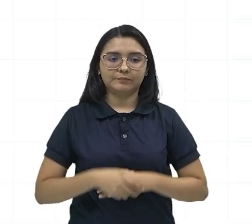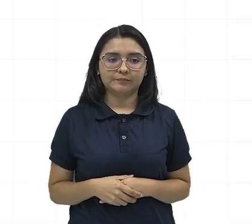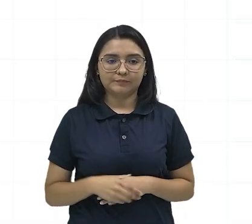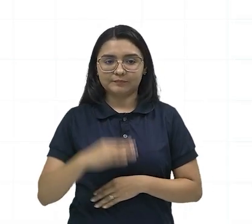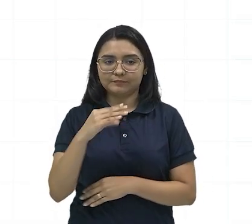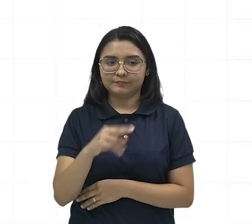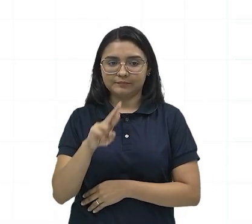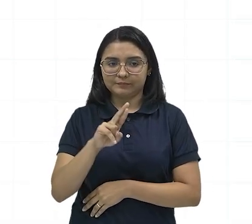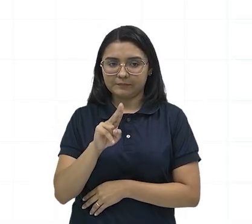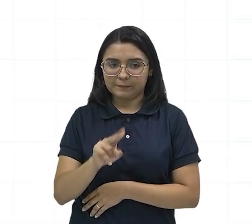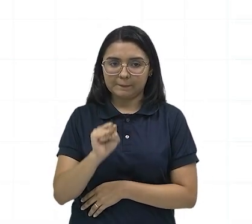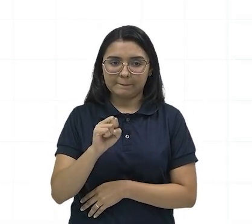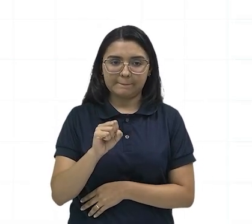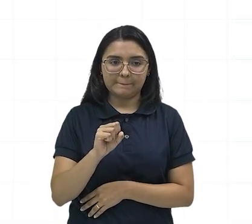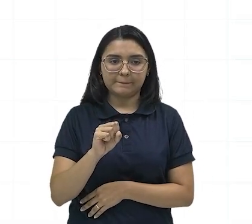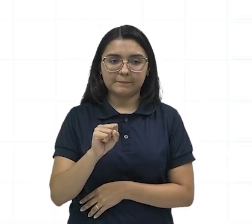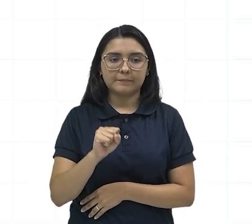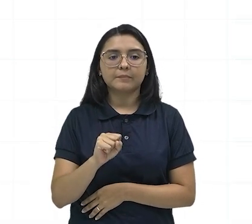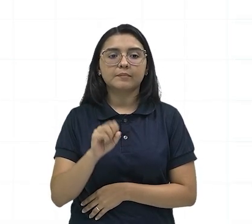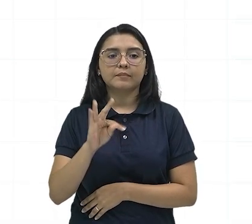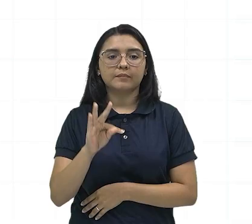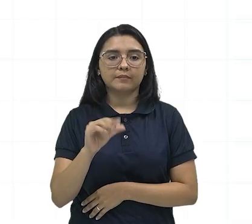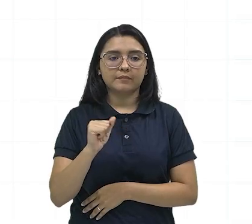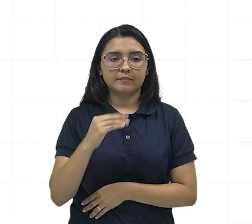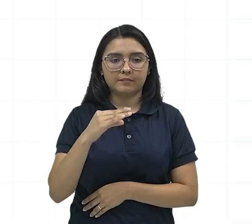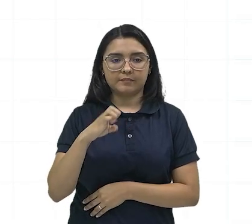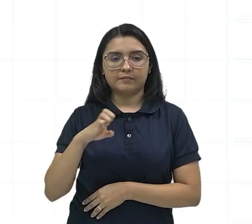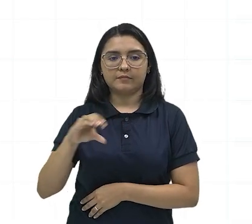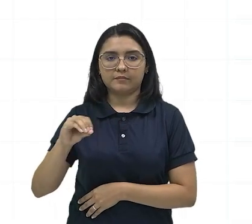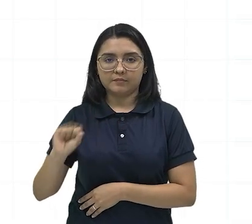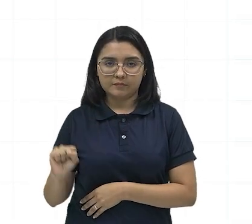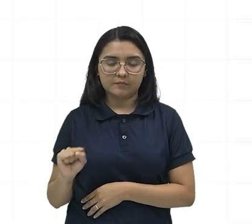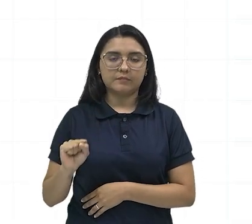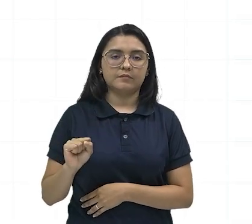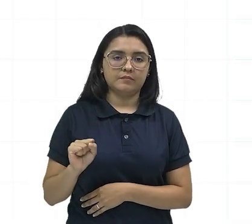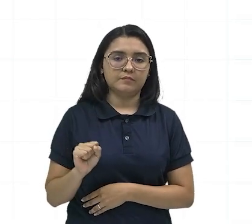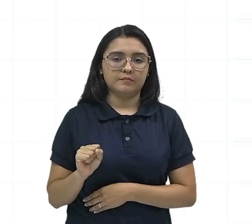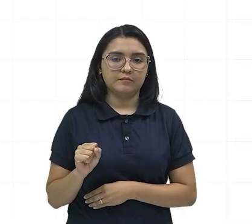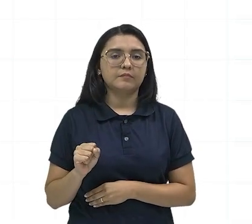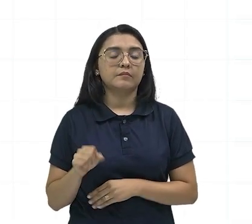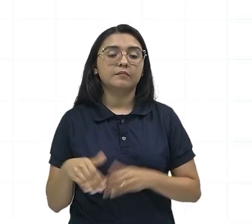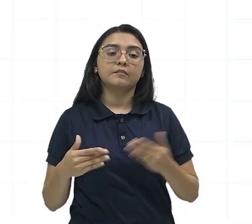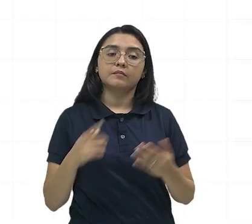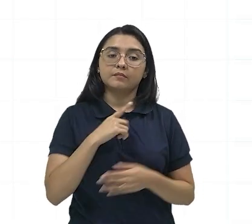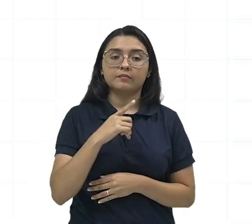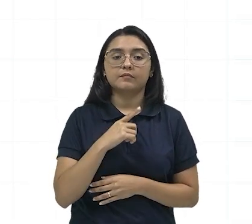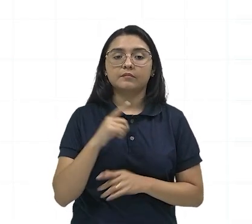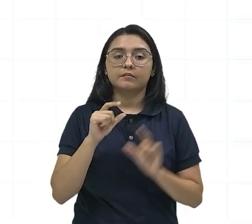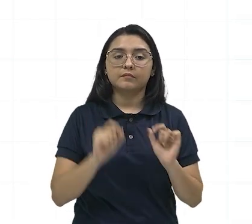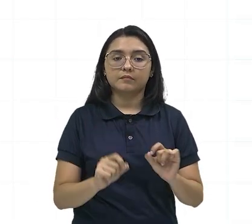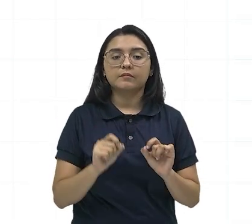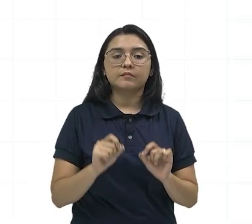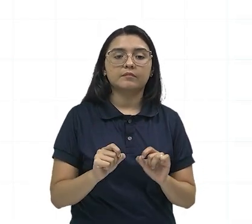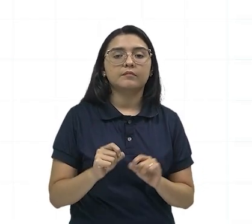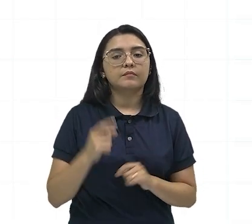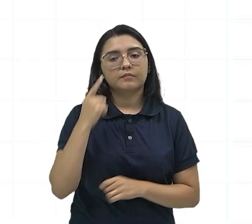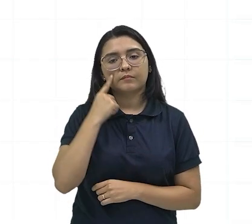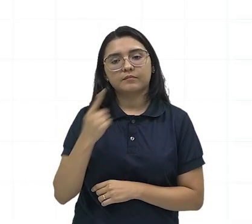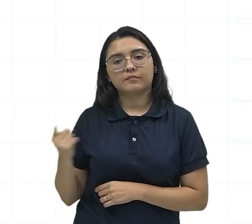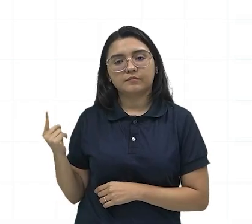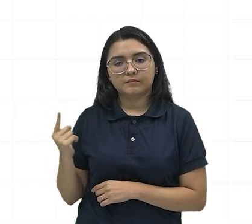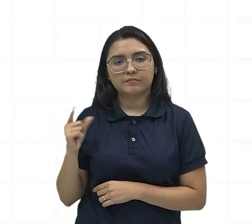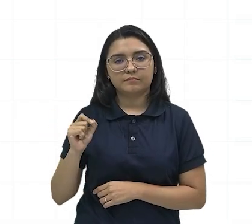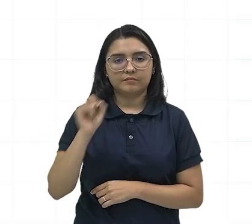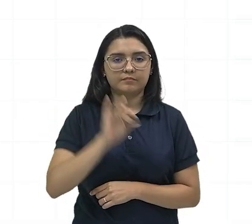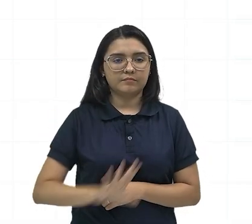crustáceos. Enrolei a língua, ó. Os crustáceos, tá? Então, temos aí os caranguejos,